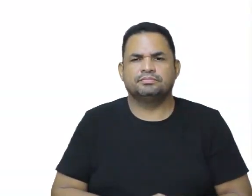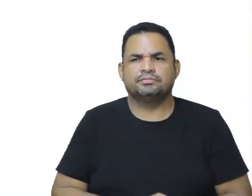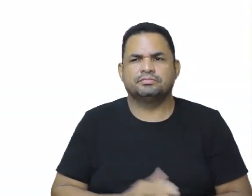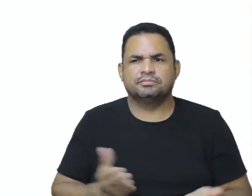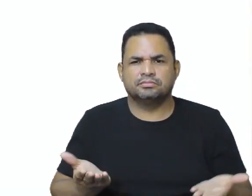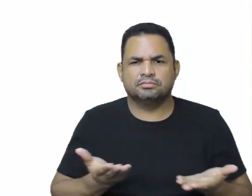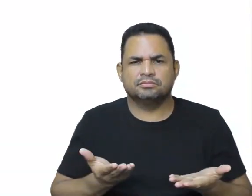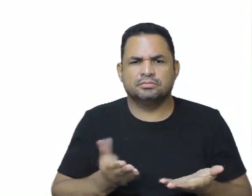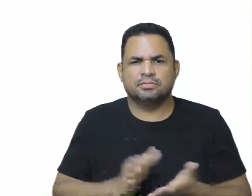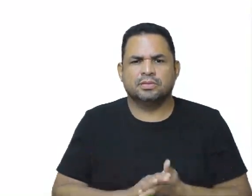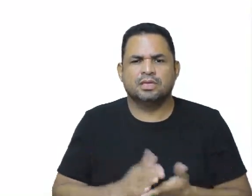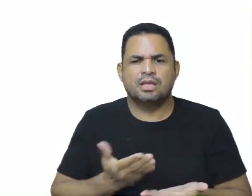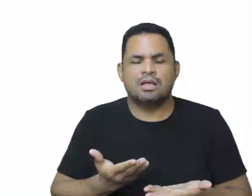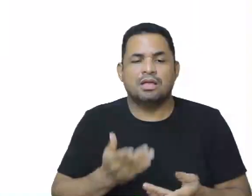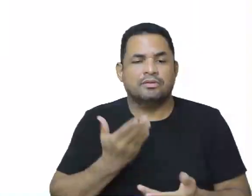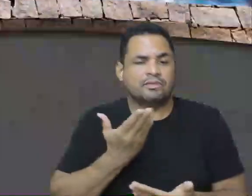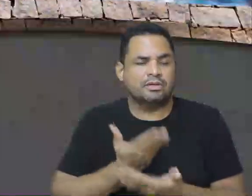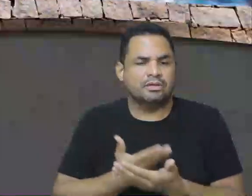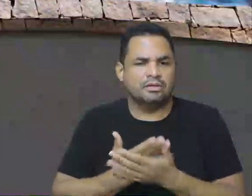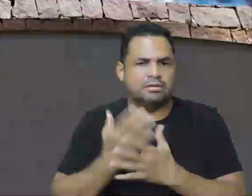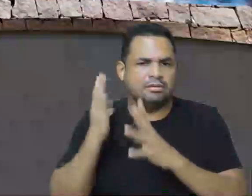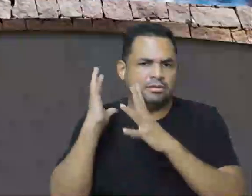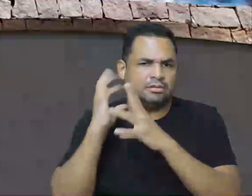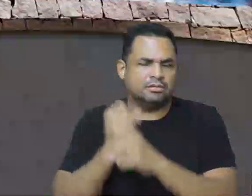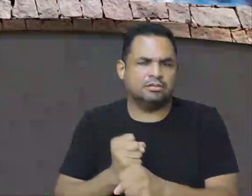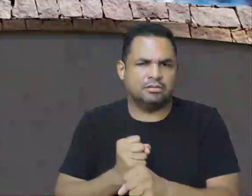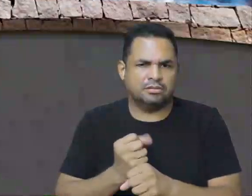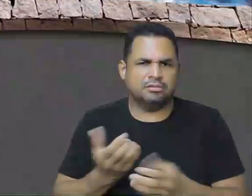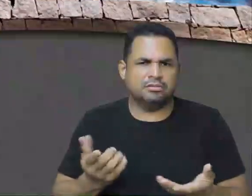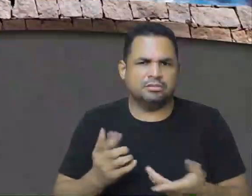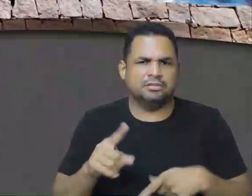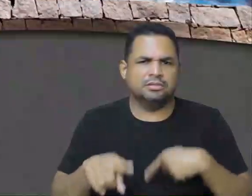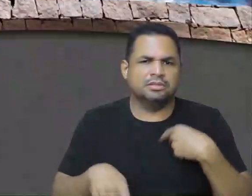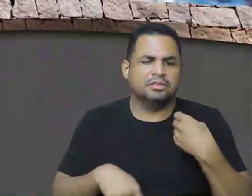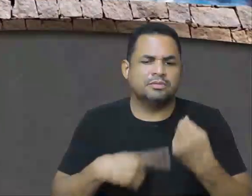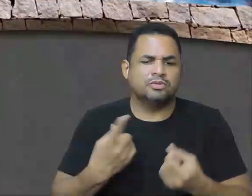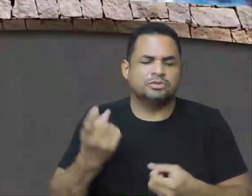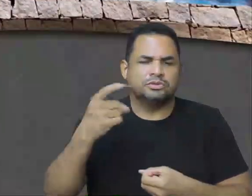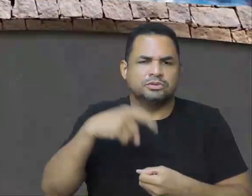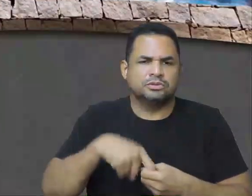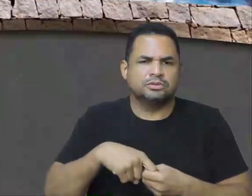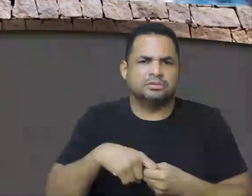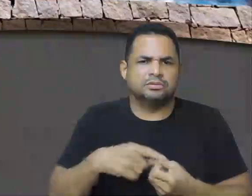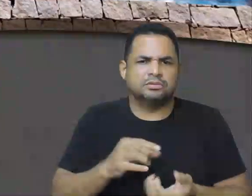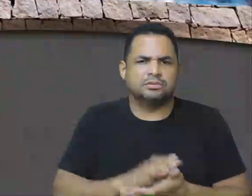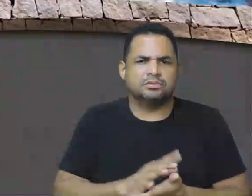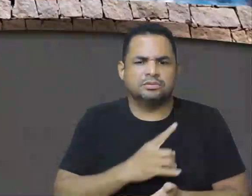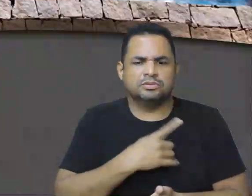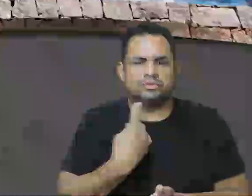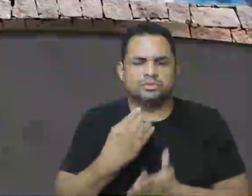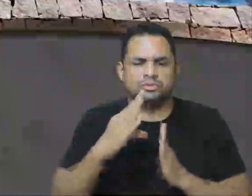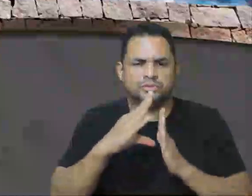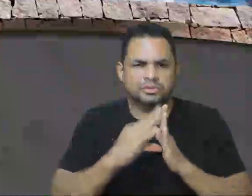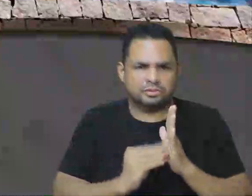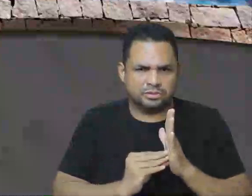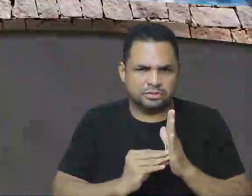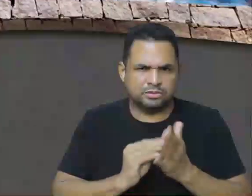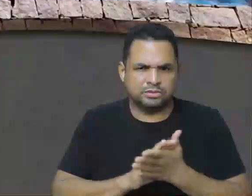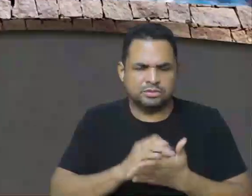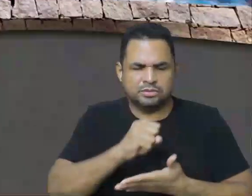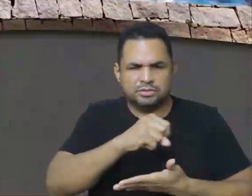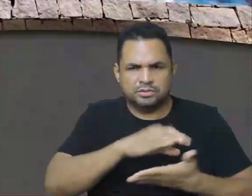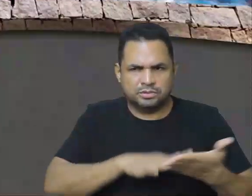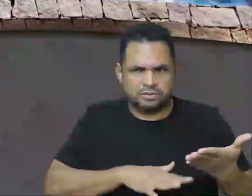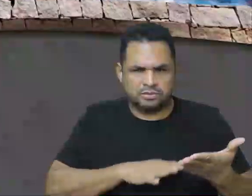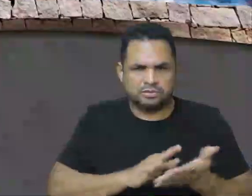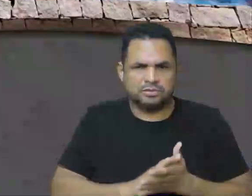galera, essa foi a nossa aula de revisão. Beleza? Daqui a pouquinho a gente volta com o nosso conteúdo aí da